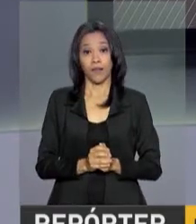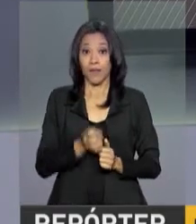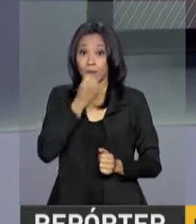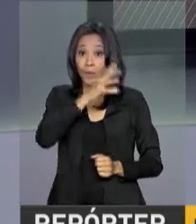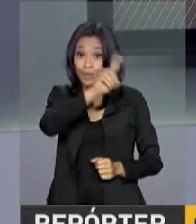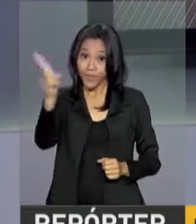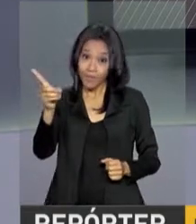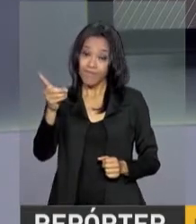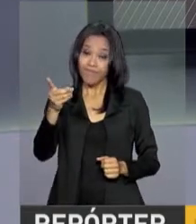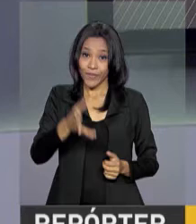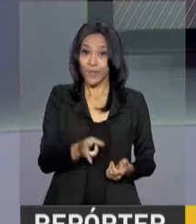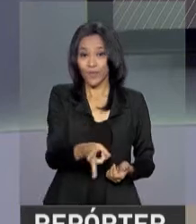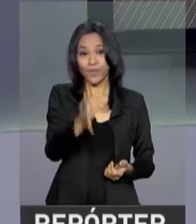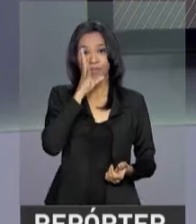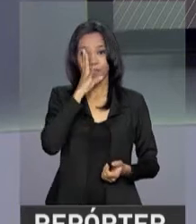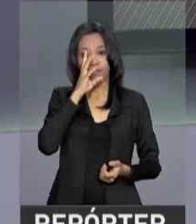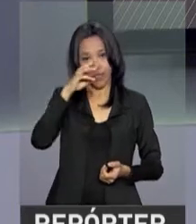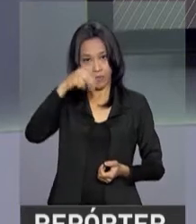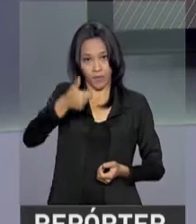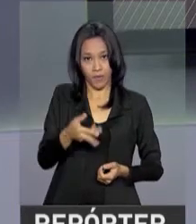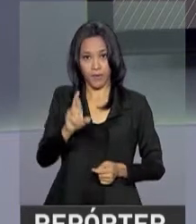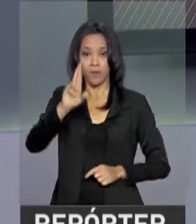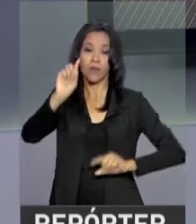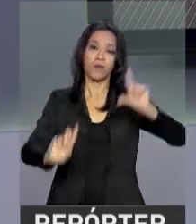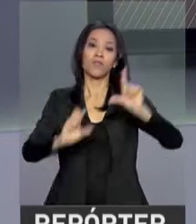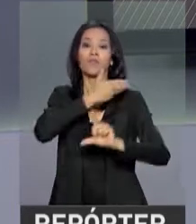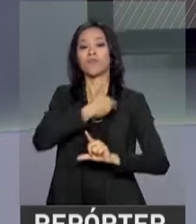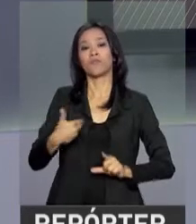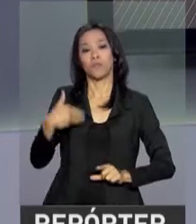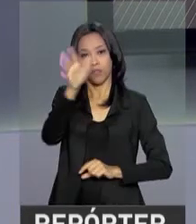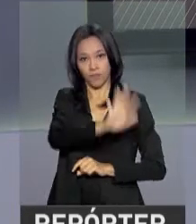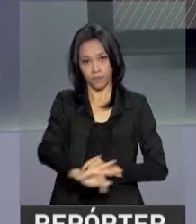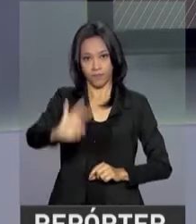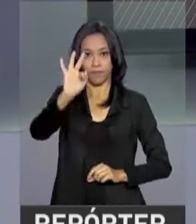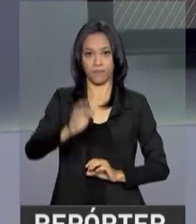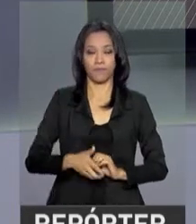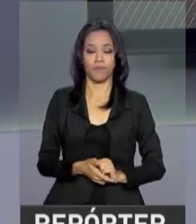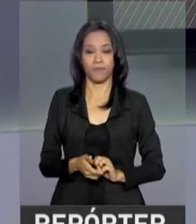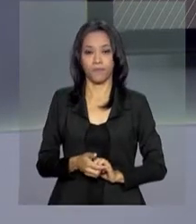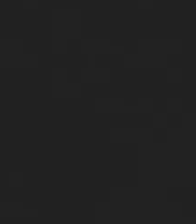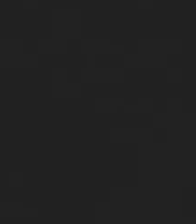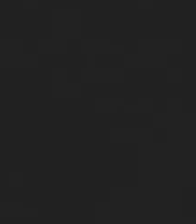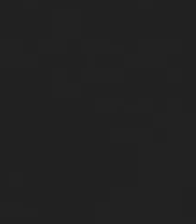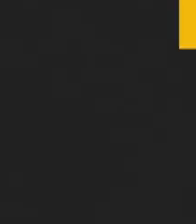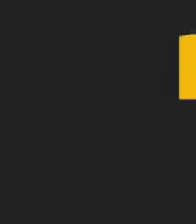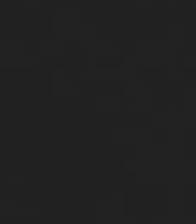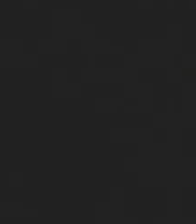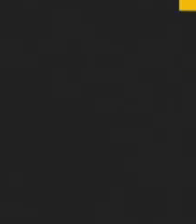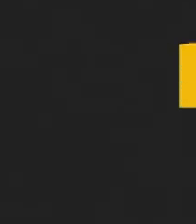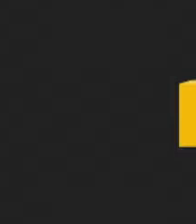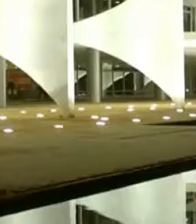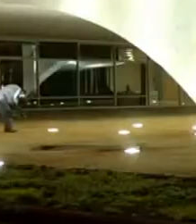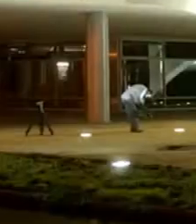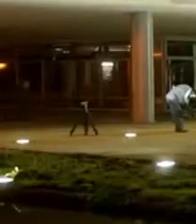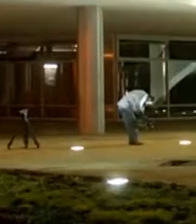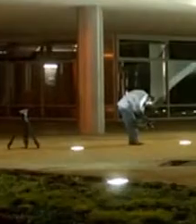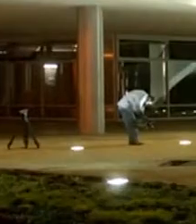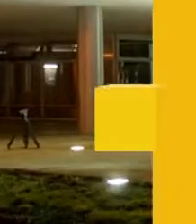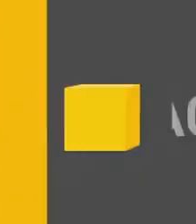Um bom dia para você e continue com a gente na NBR, a TV do Governo Federal.